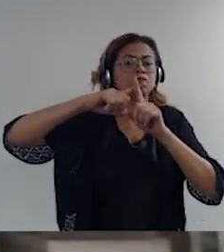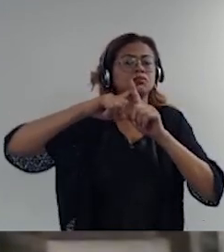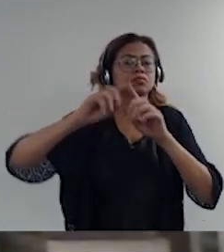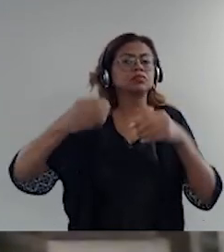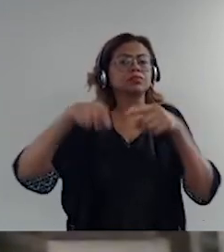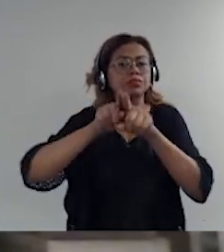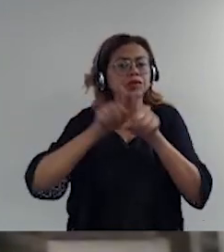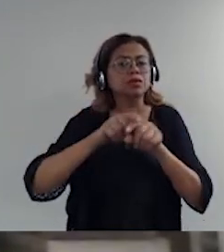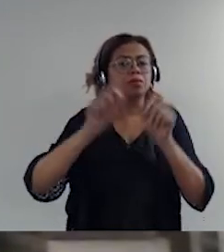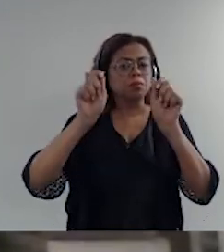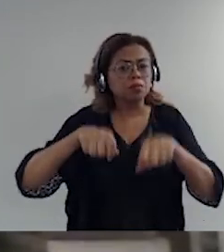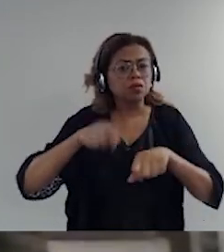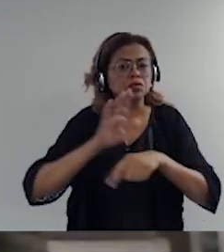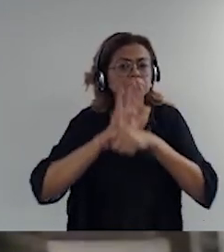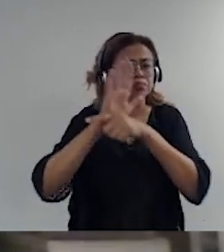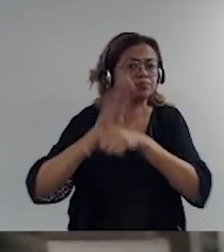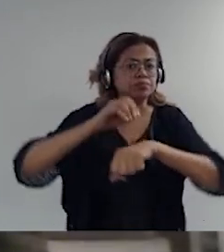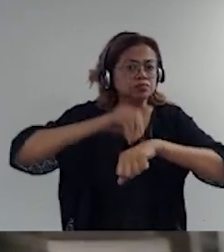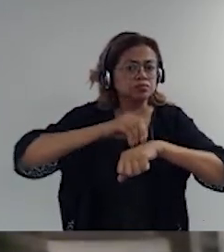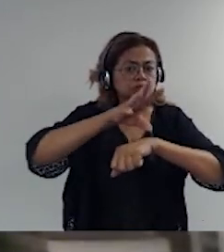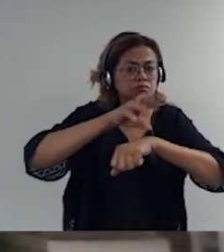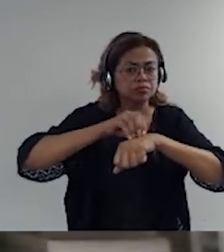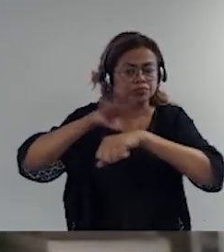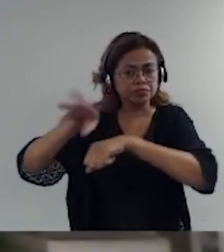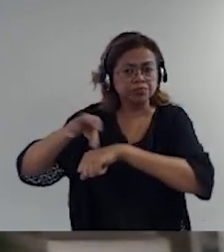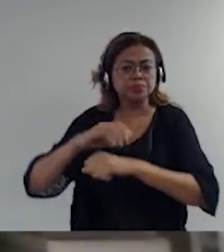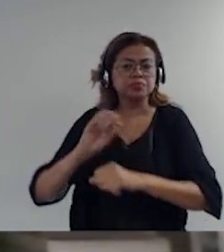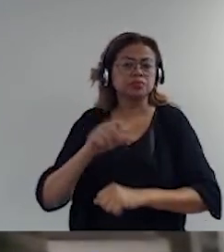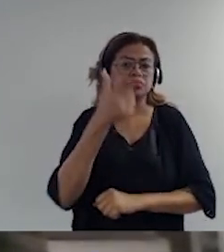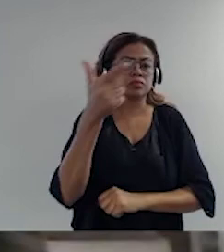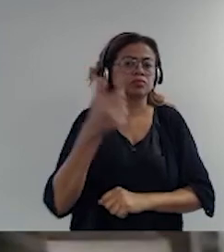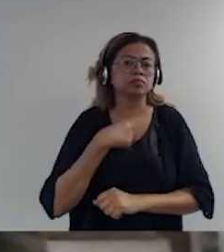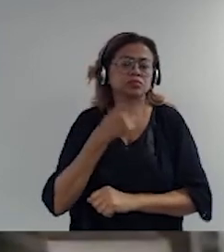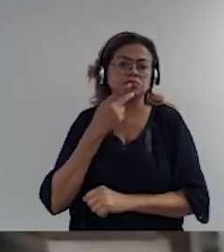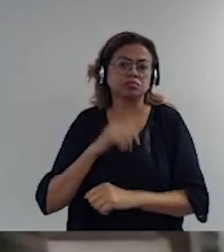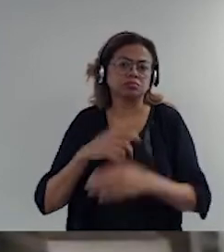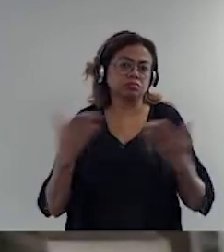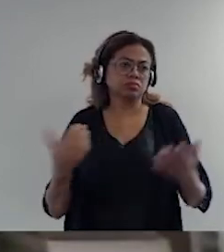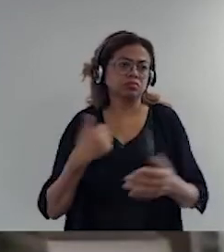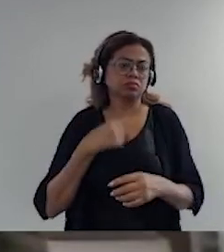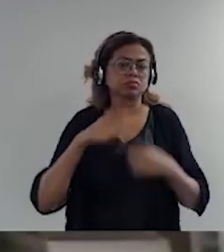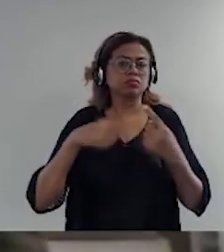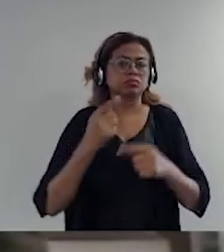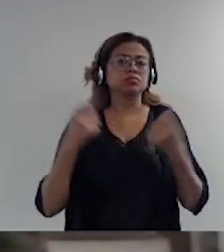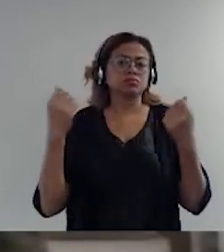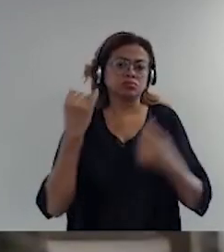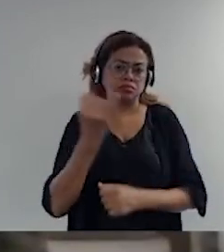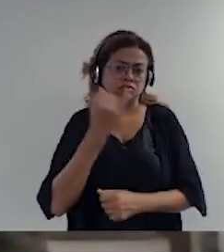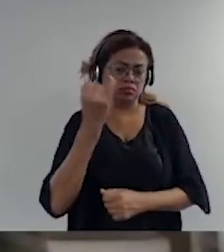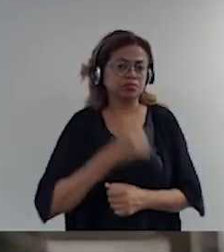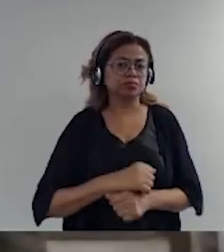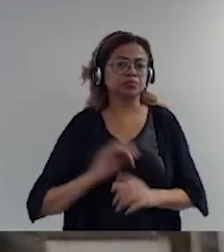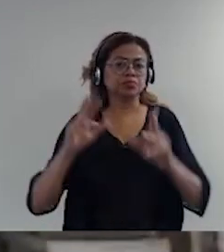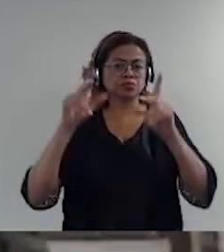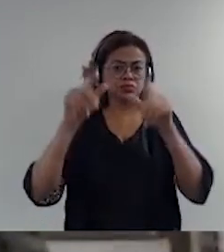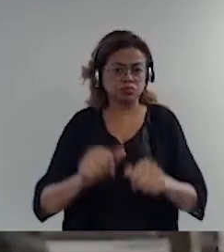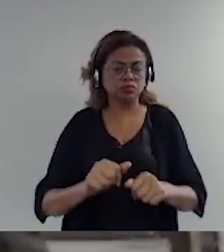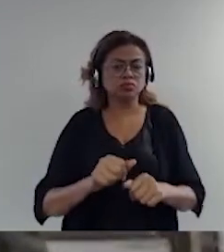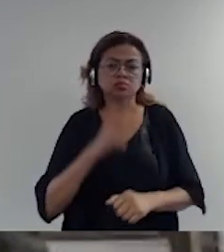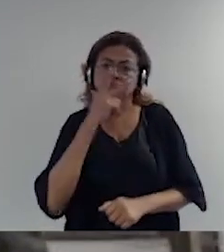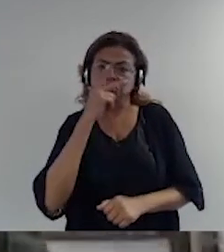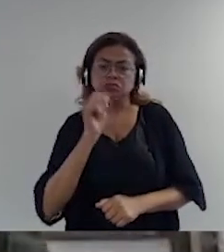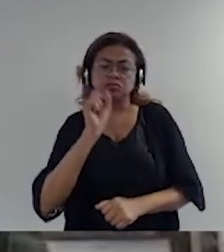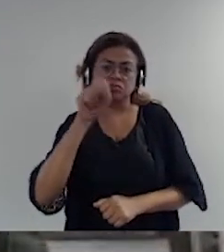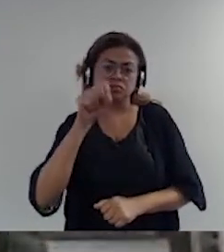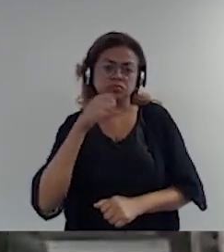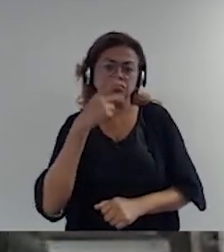a distribuição de dividendos a outra destinação possível no exercício. Pois bem, tudo isso parece que foi, em